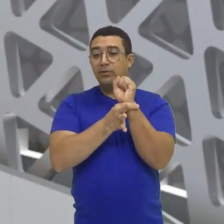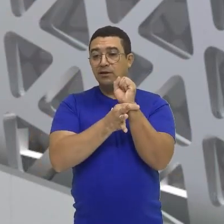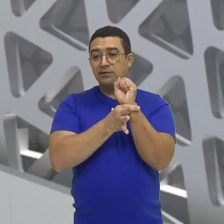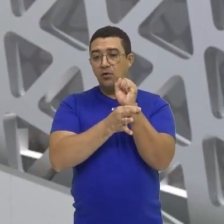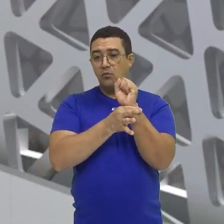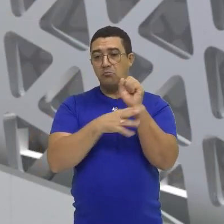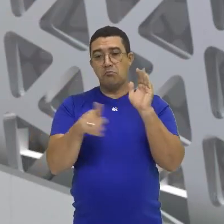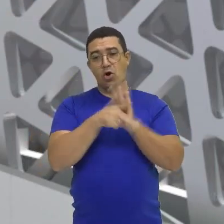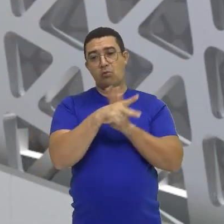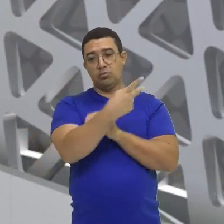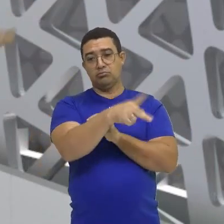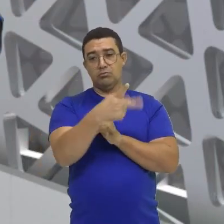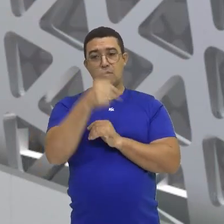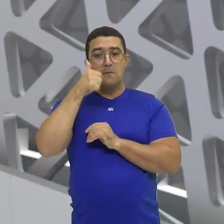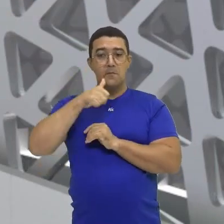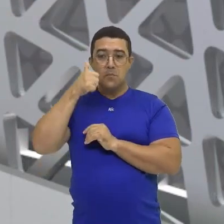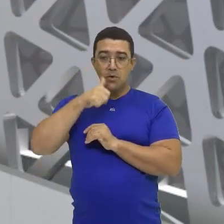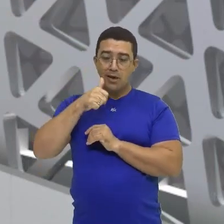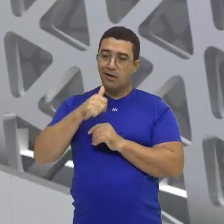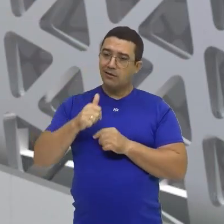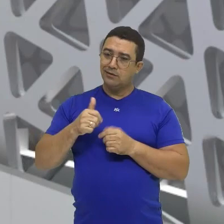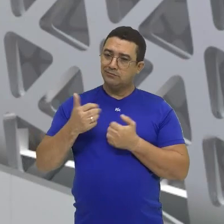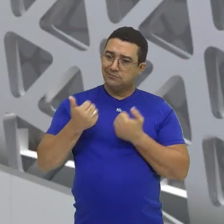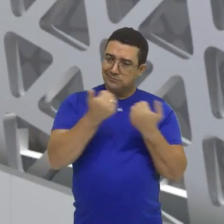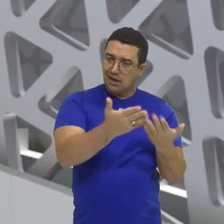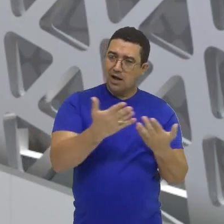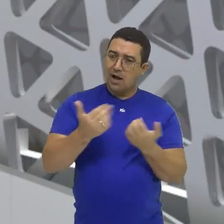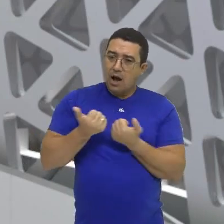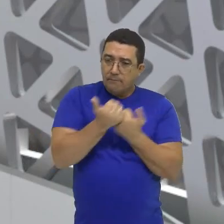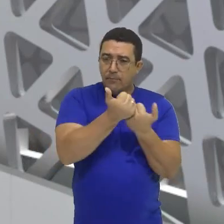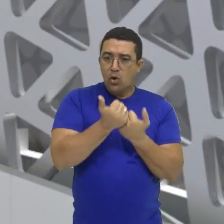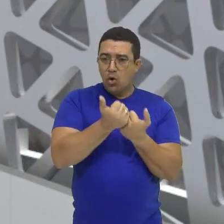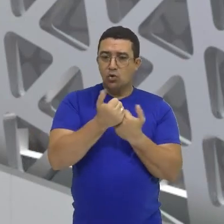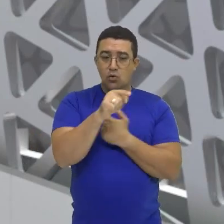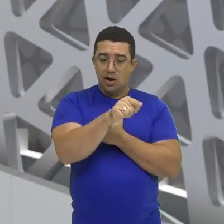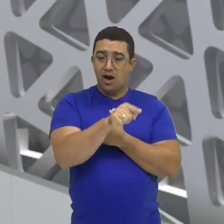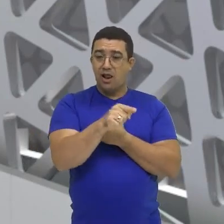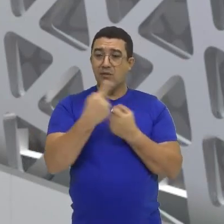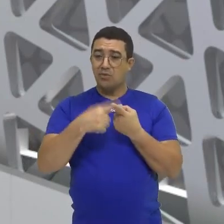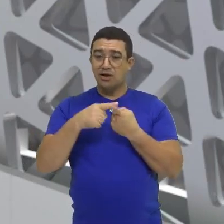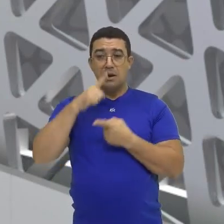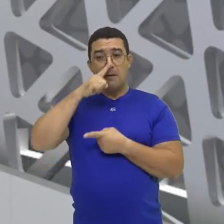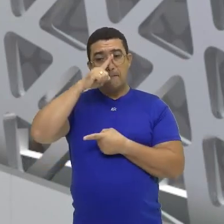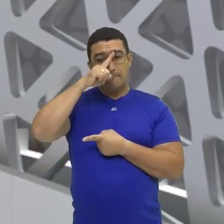mulher, né? De dar suporte para esta mulher que está em situação de risco,